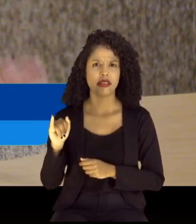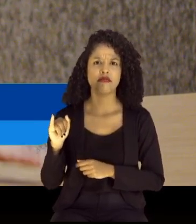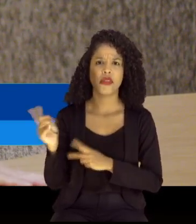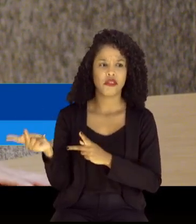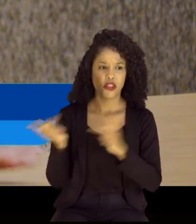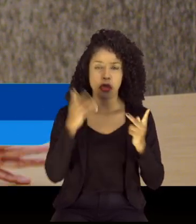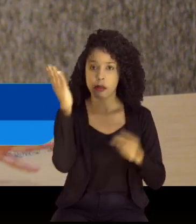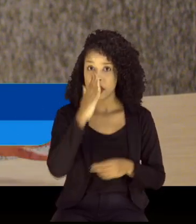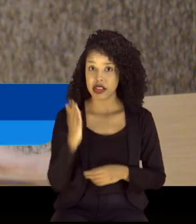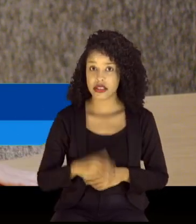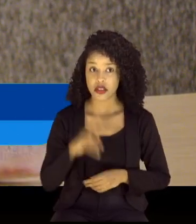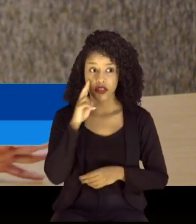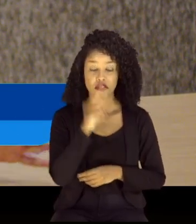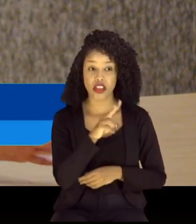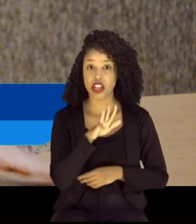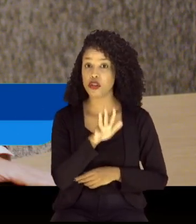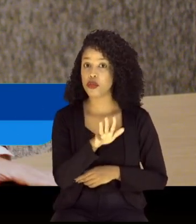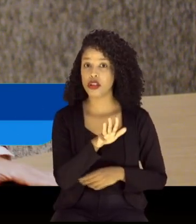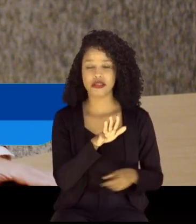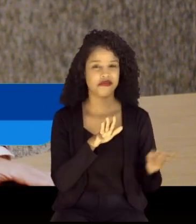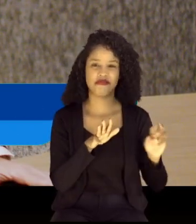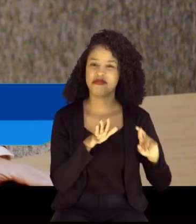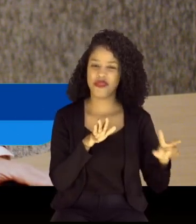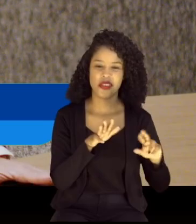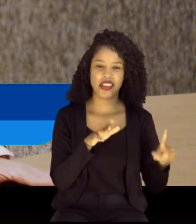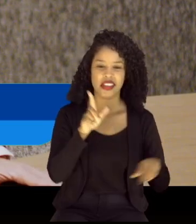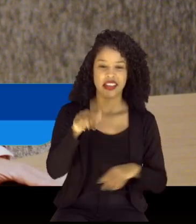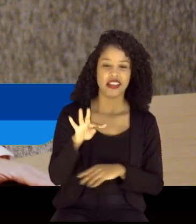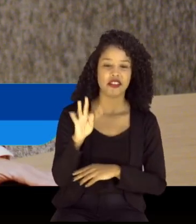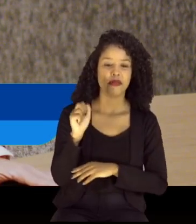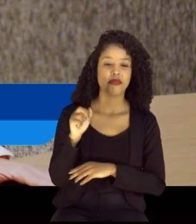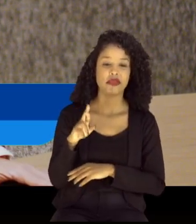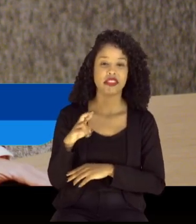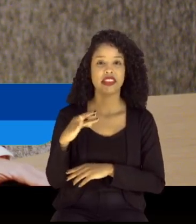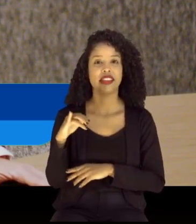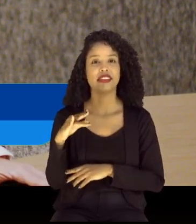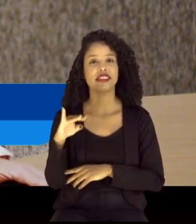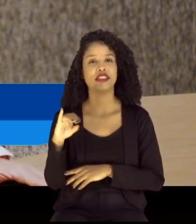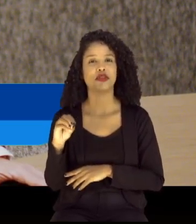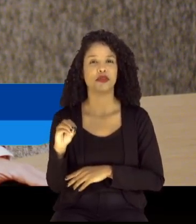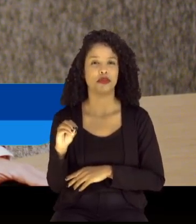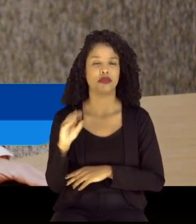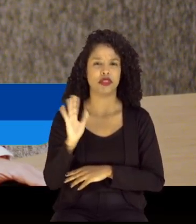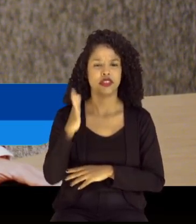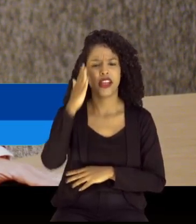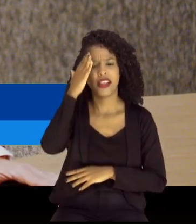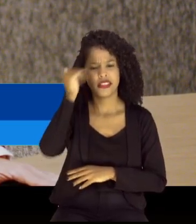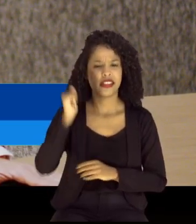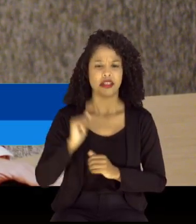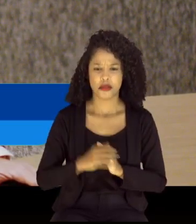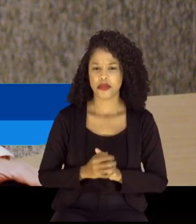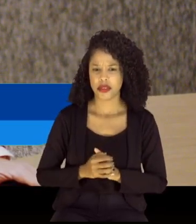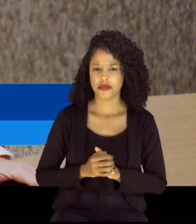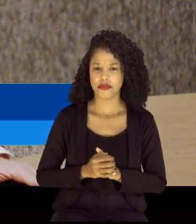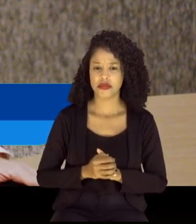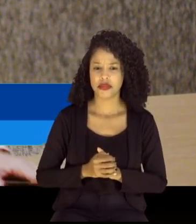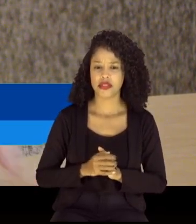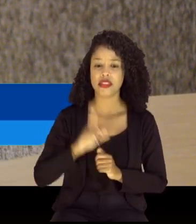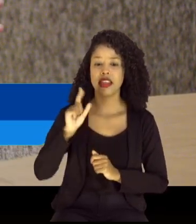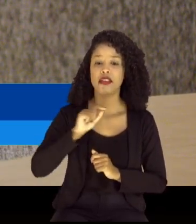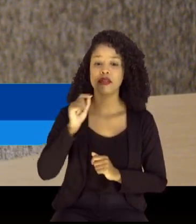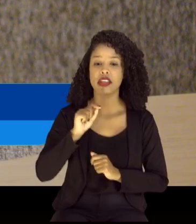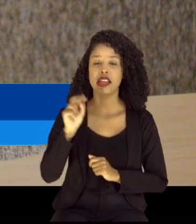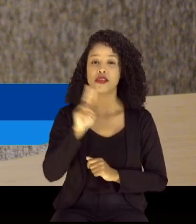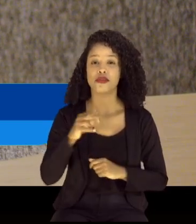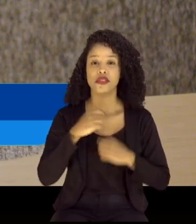Lula, não, foi ver quem? Tarcísio. É o que interessa para ele, né? Quem já sabe que ali só vai sair para quem for, quem usa